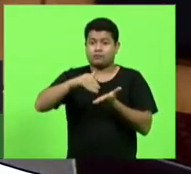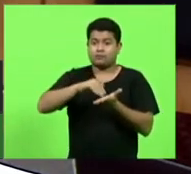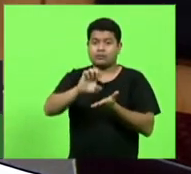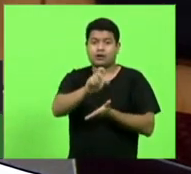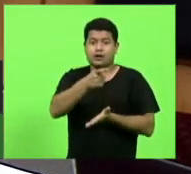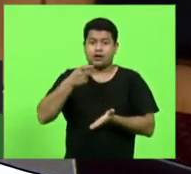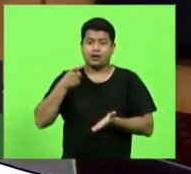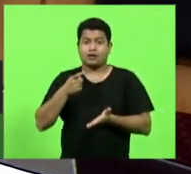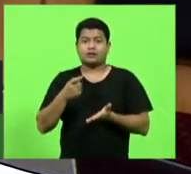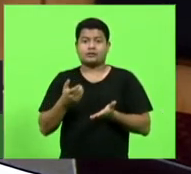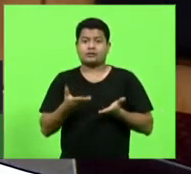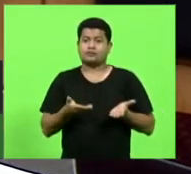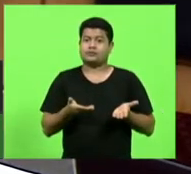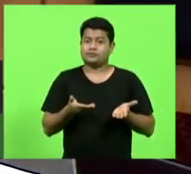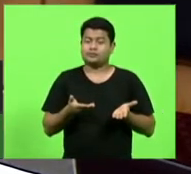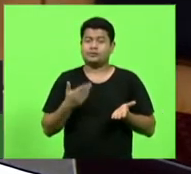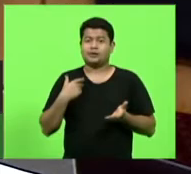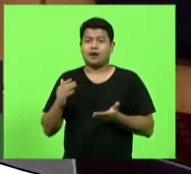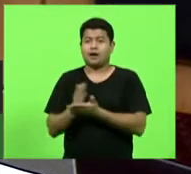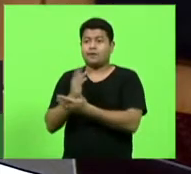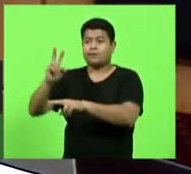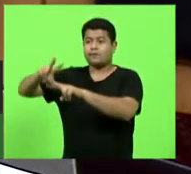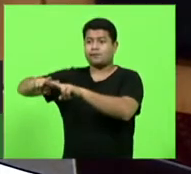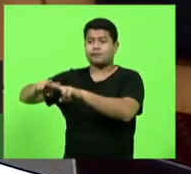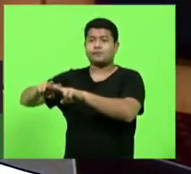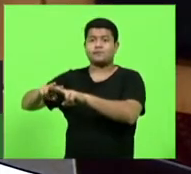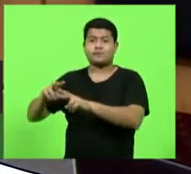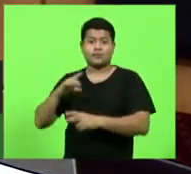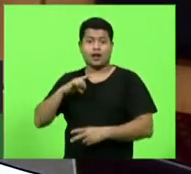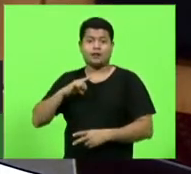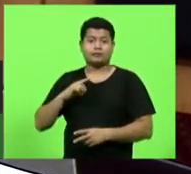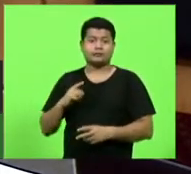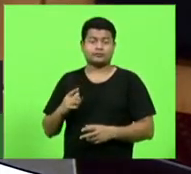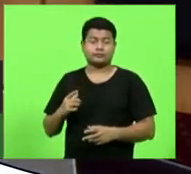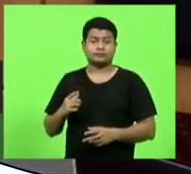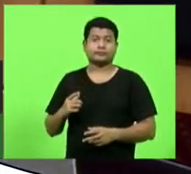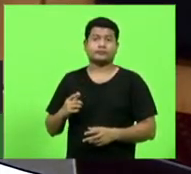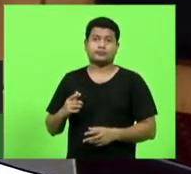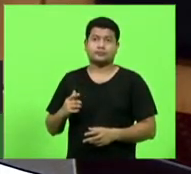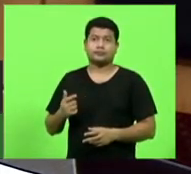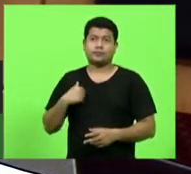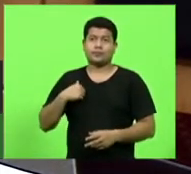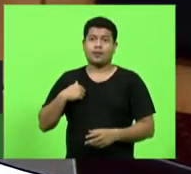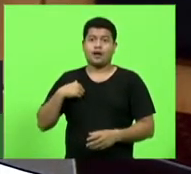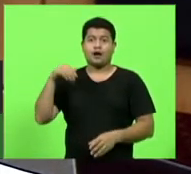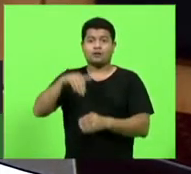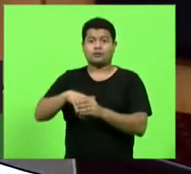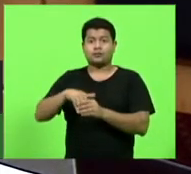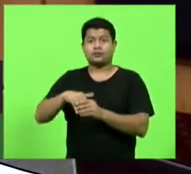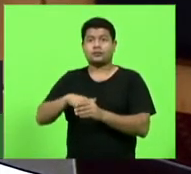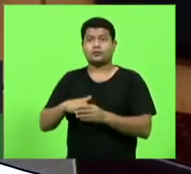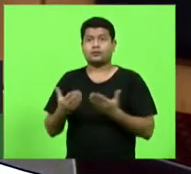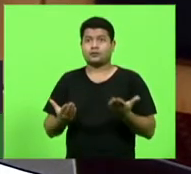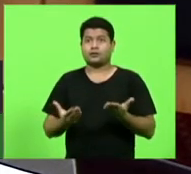Então, até peço orientação para o presidente aqui, porque como eu votei a favor na CCJ, eu quero saber como é que eu vou ter que votar agora, porque eu sou